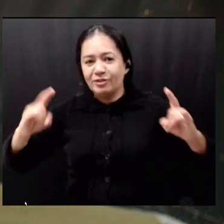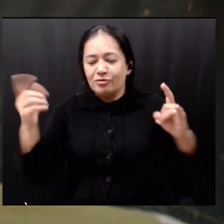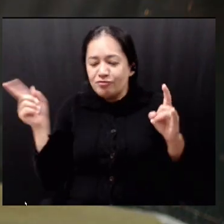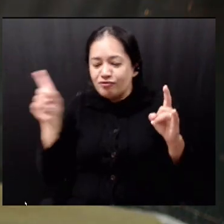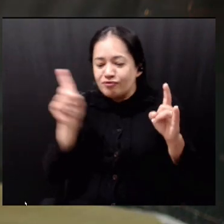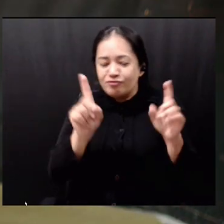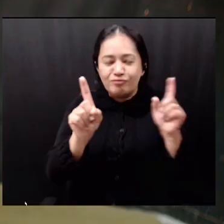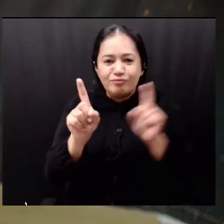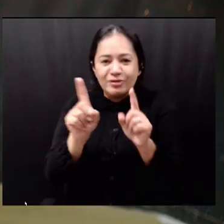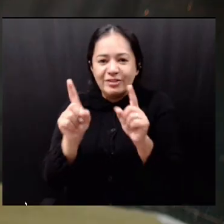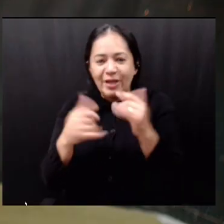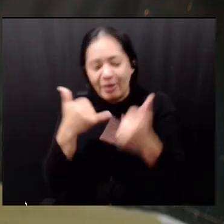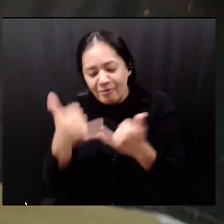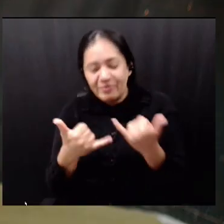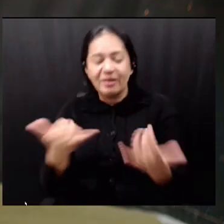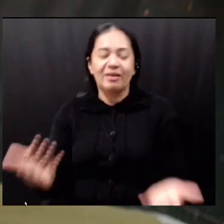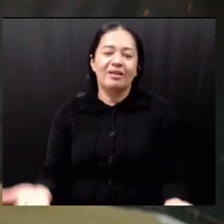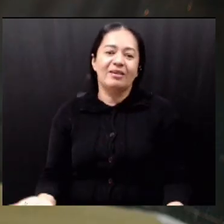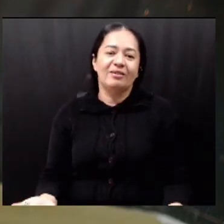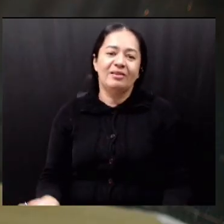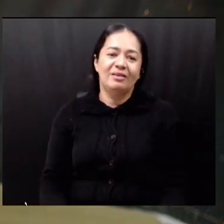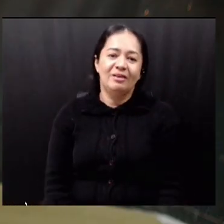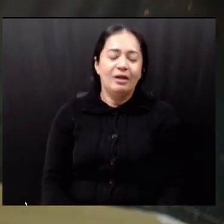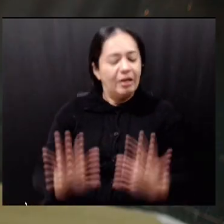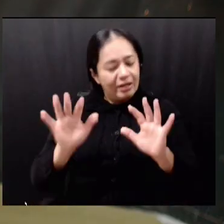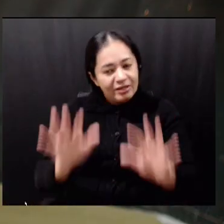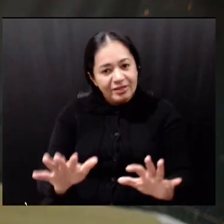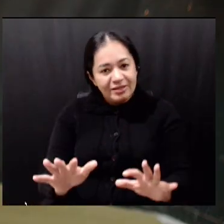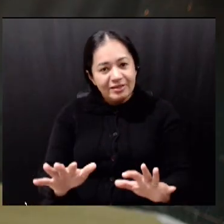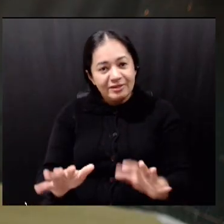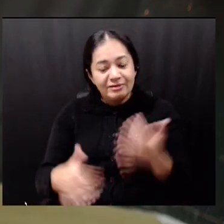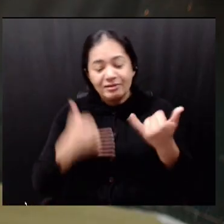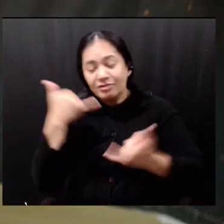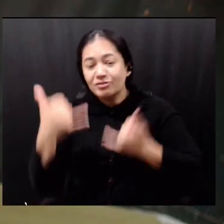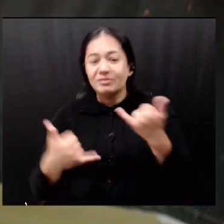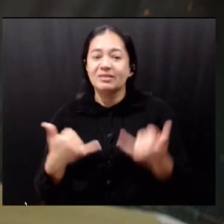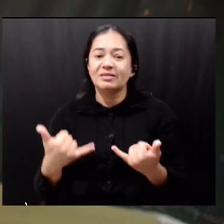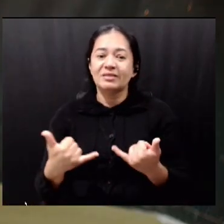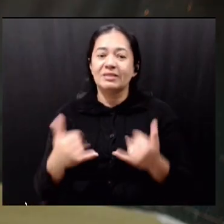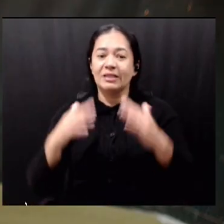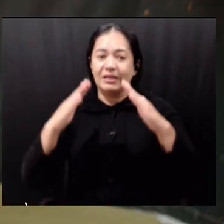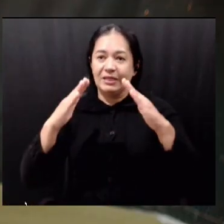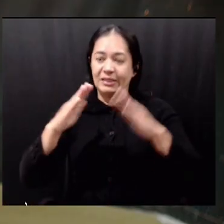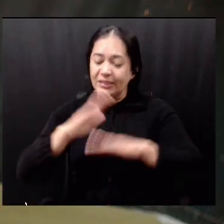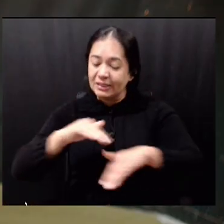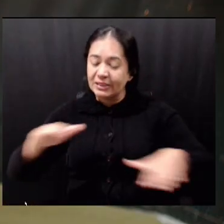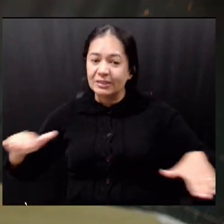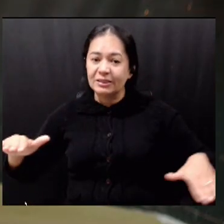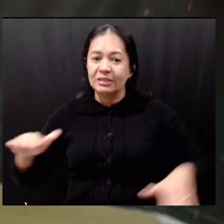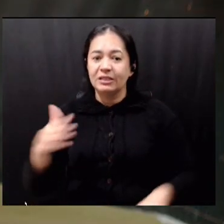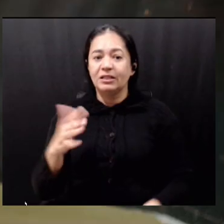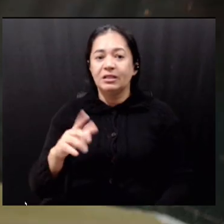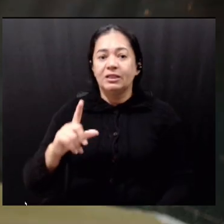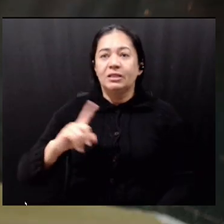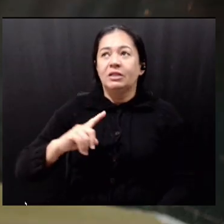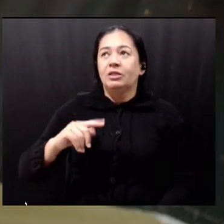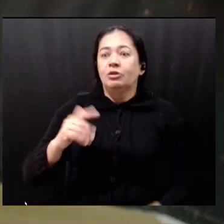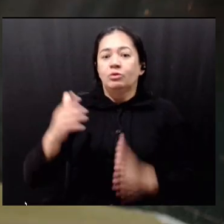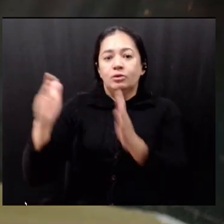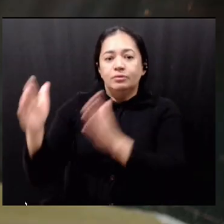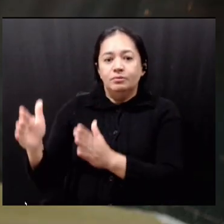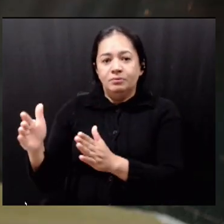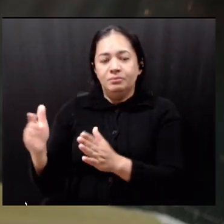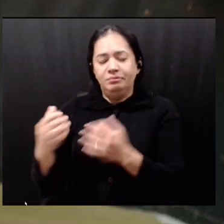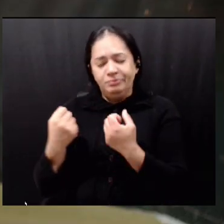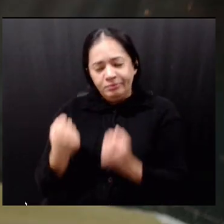brincar. E é isso, é diversão, né? Criança, às vezes, tem um lado, assim, que a gente pensa que é pesado, é puxado pra